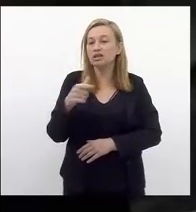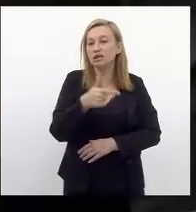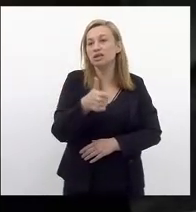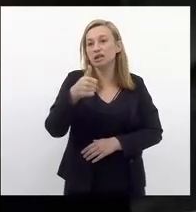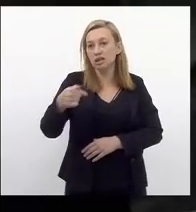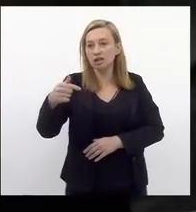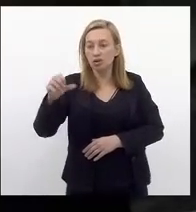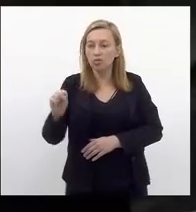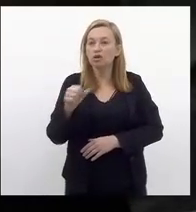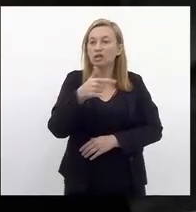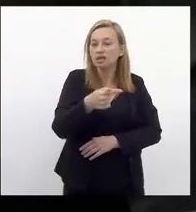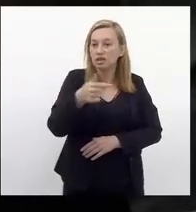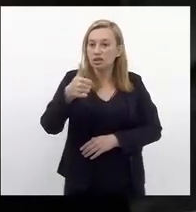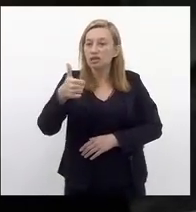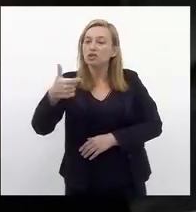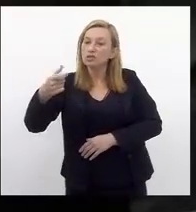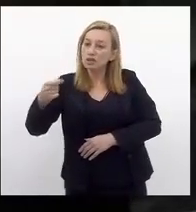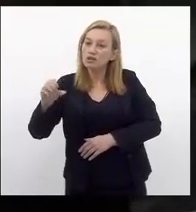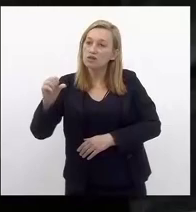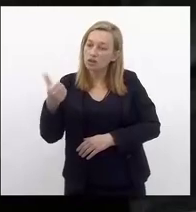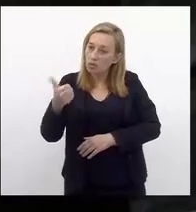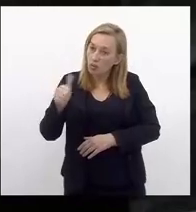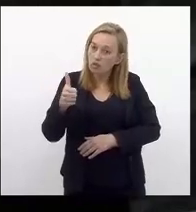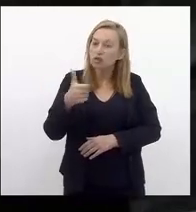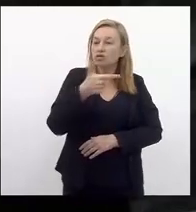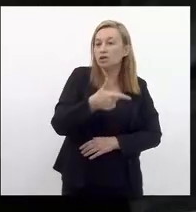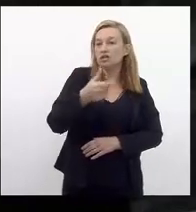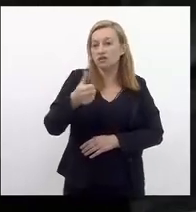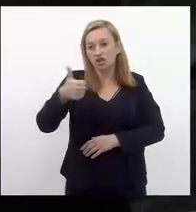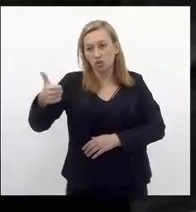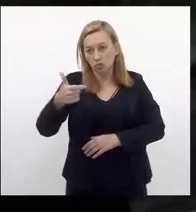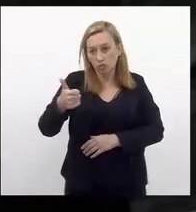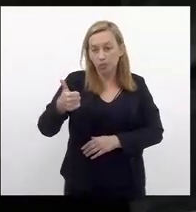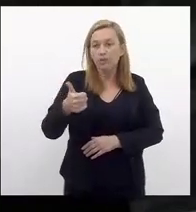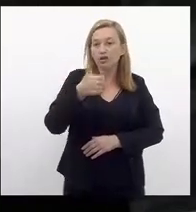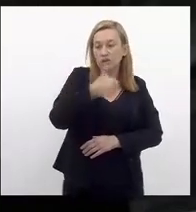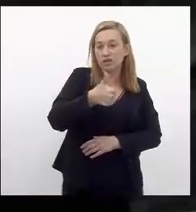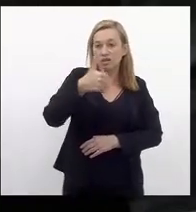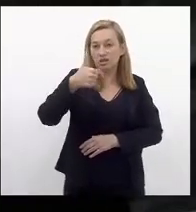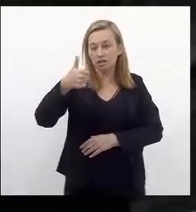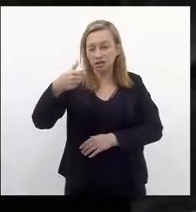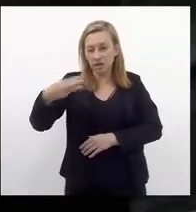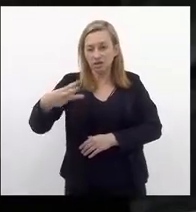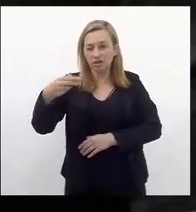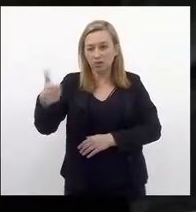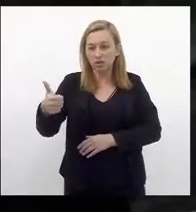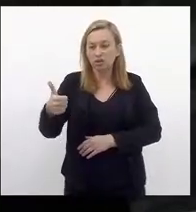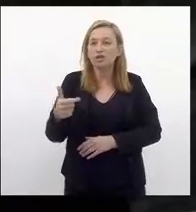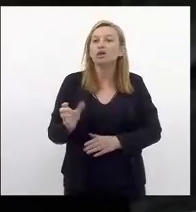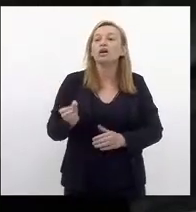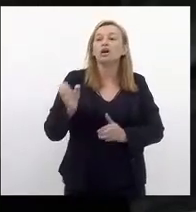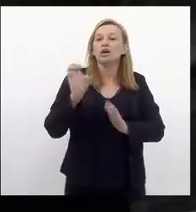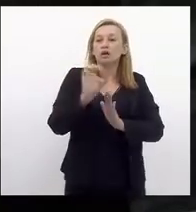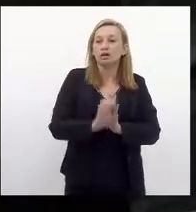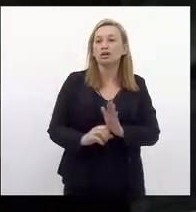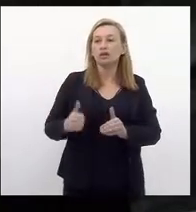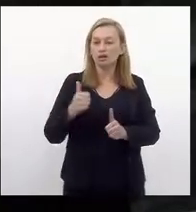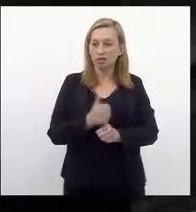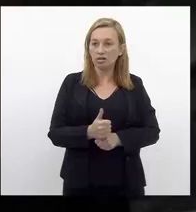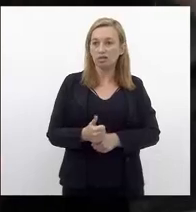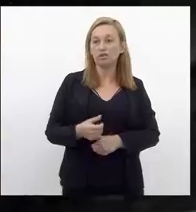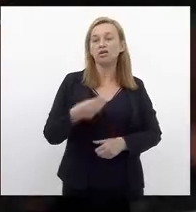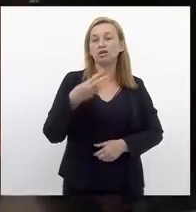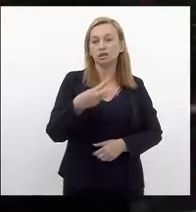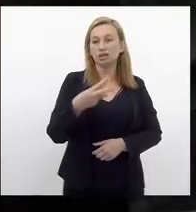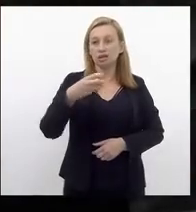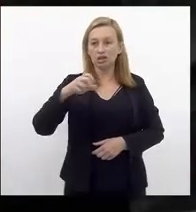178/179 211 221 e 232 procurar o consumidor continuar ativa as